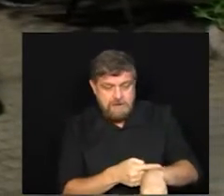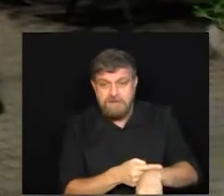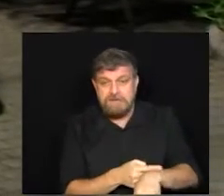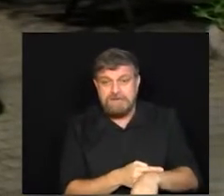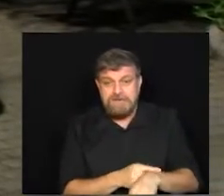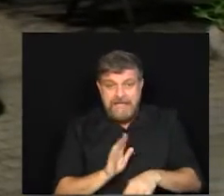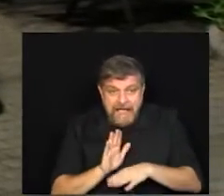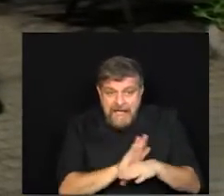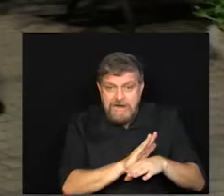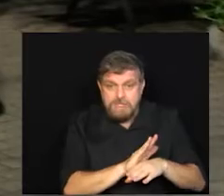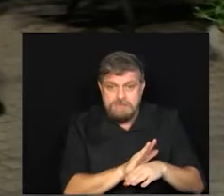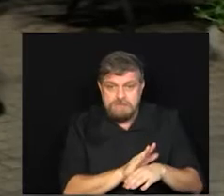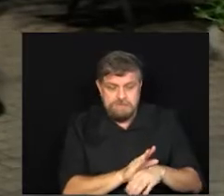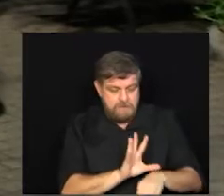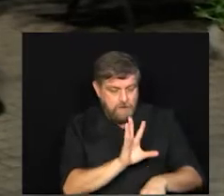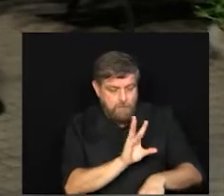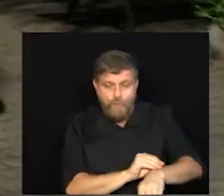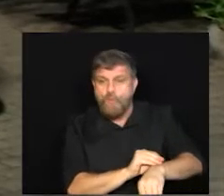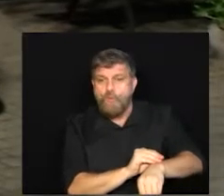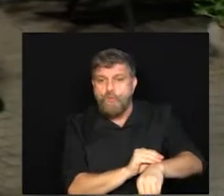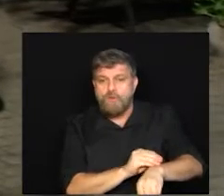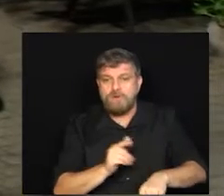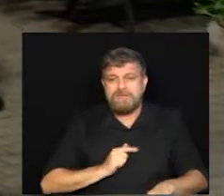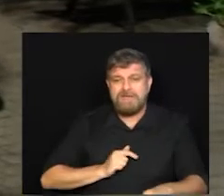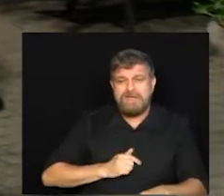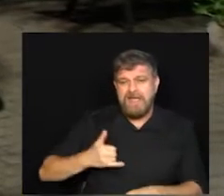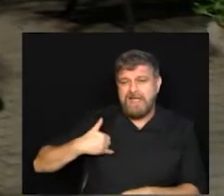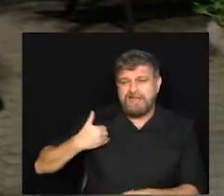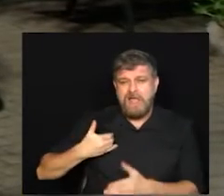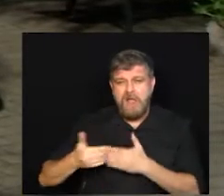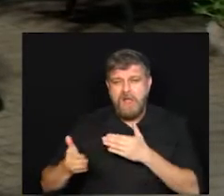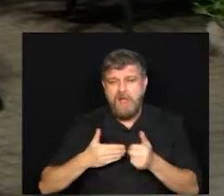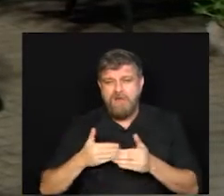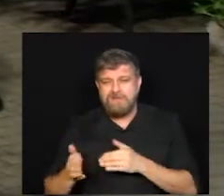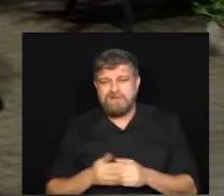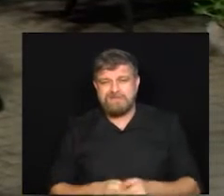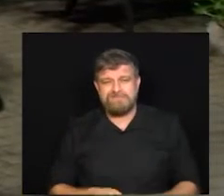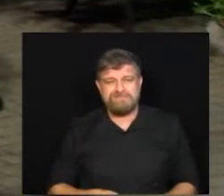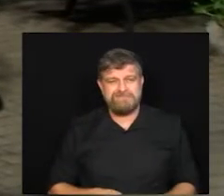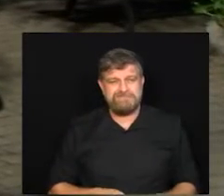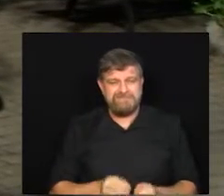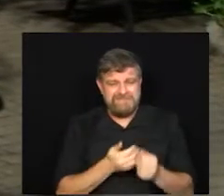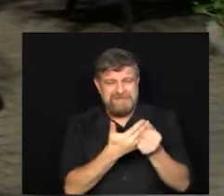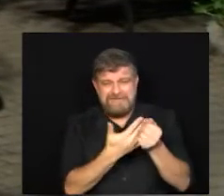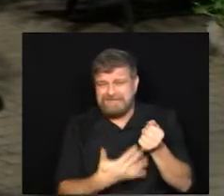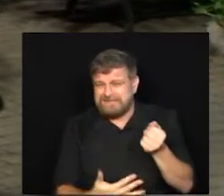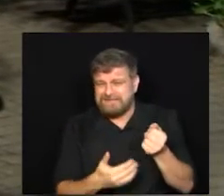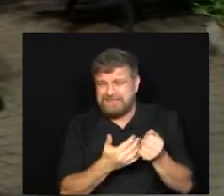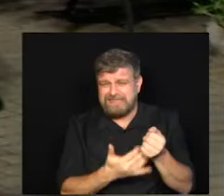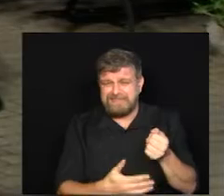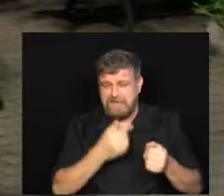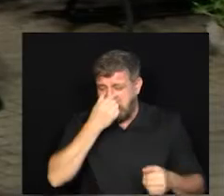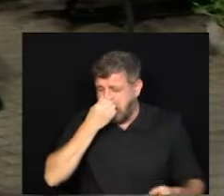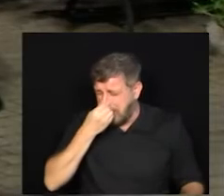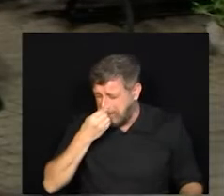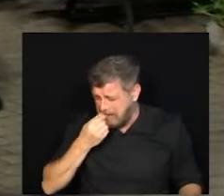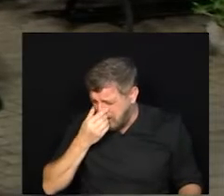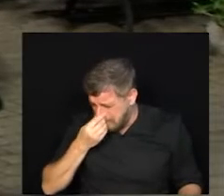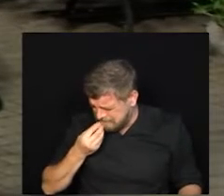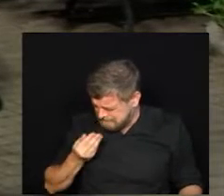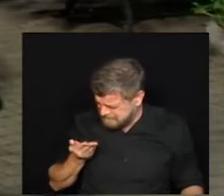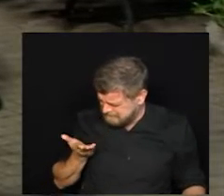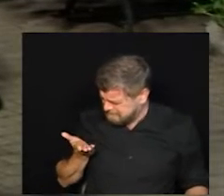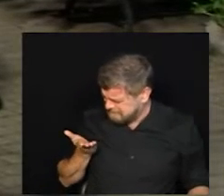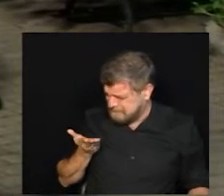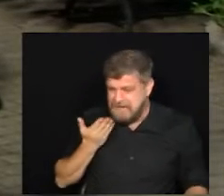coagulação. Então, pessoas de qualquer faixa etária que começam a ter sangramentos espontâneos, começa a sangrar muito o nariz, começa a sangrar